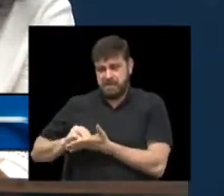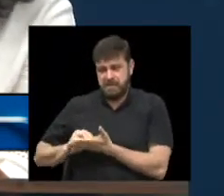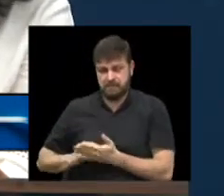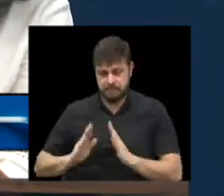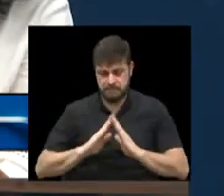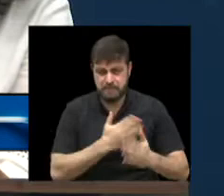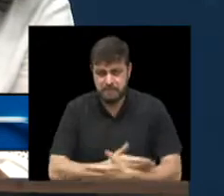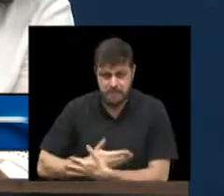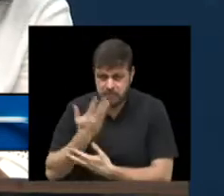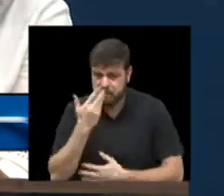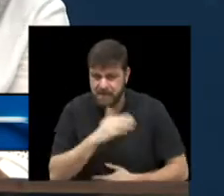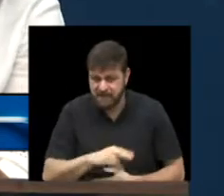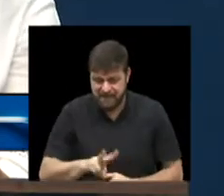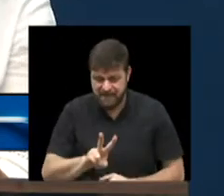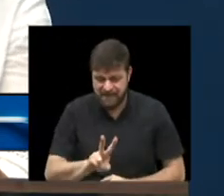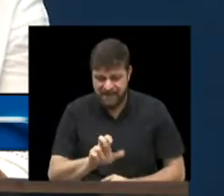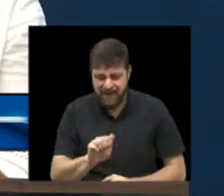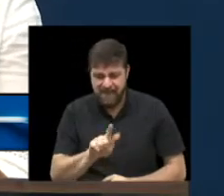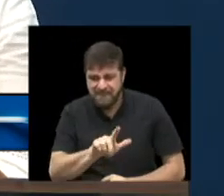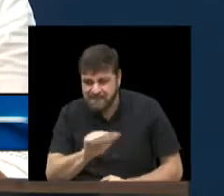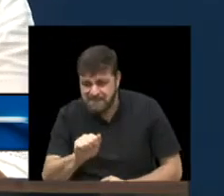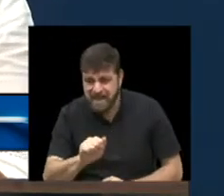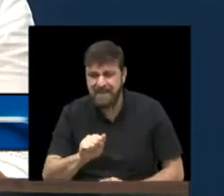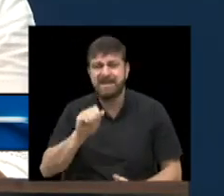a falta de vagas nas creches, é anterior